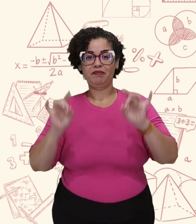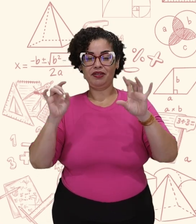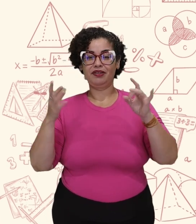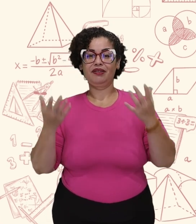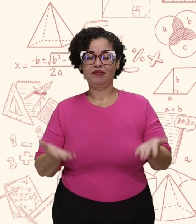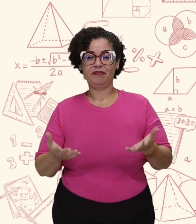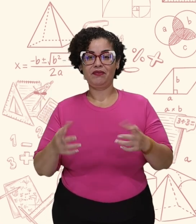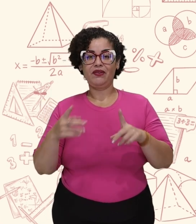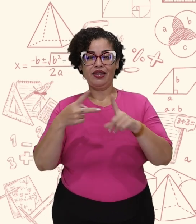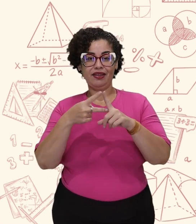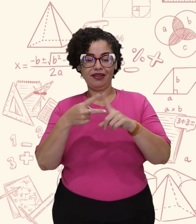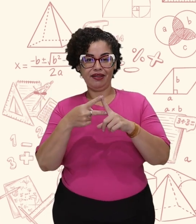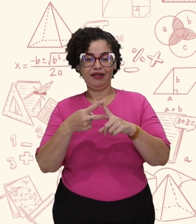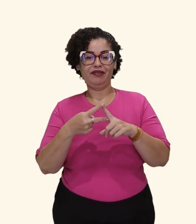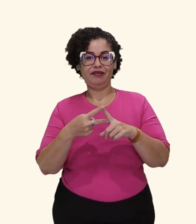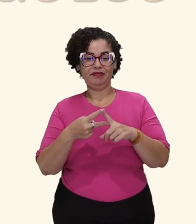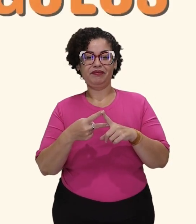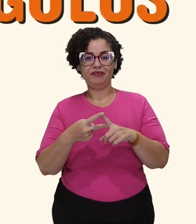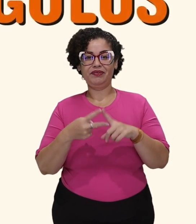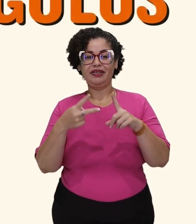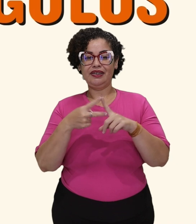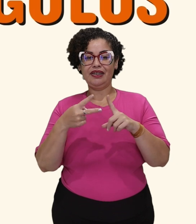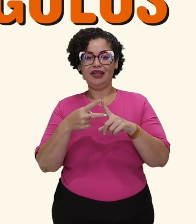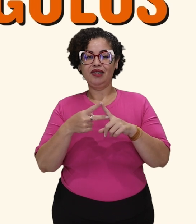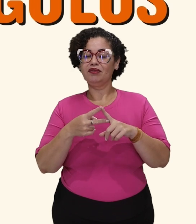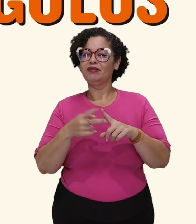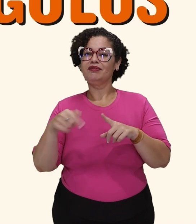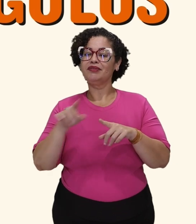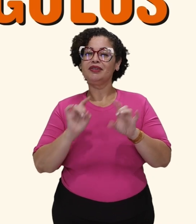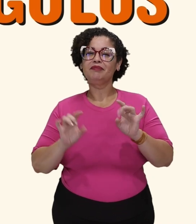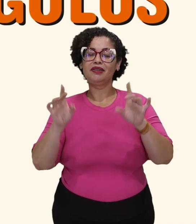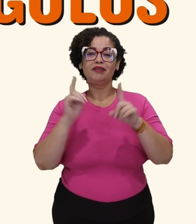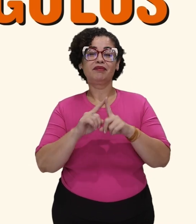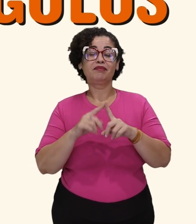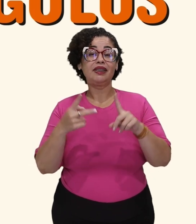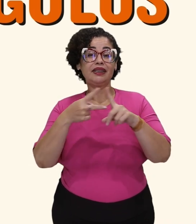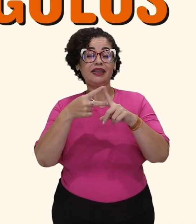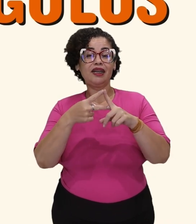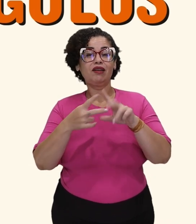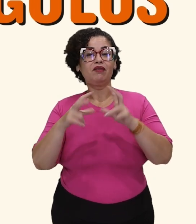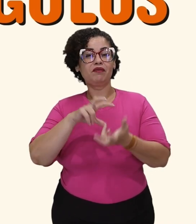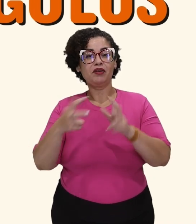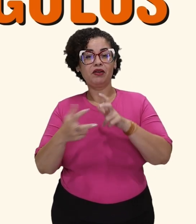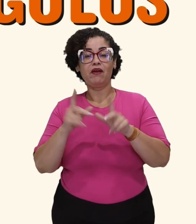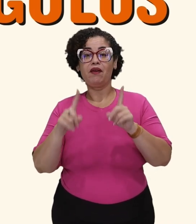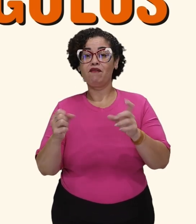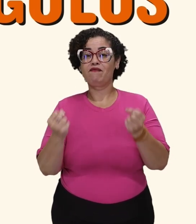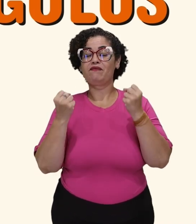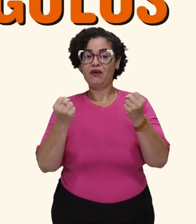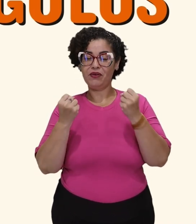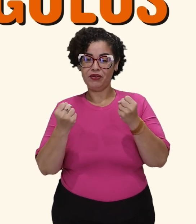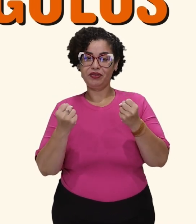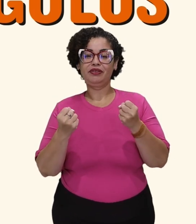polígono especial, o triângulo. E por que o triângulo é especial? Bom, o triângulo é uma forma